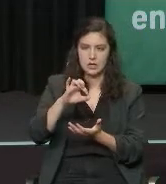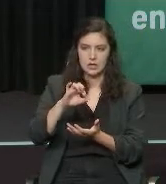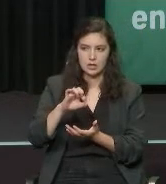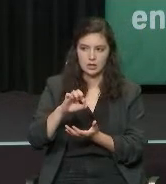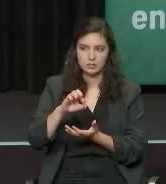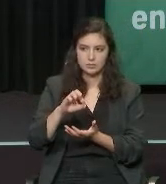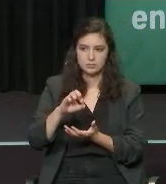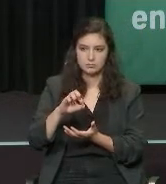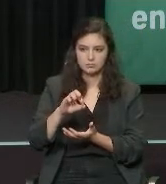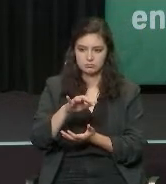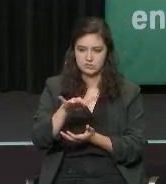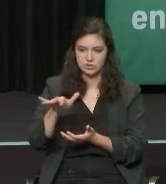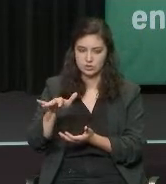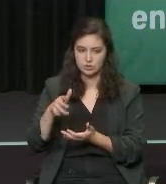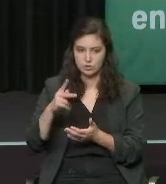800 kg.